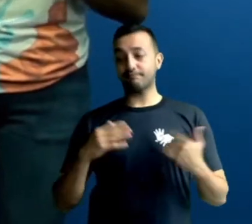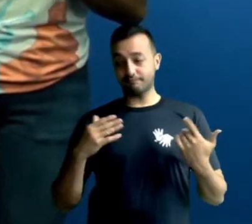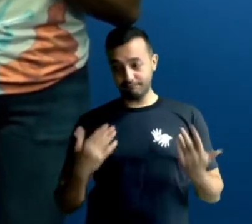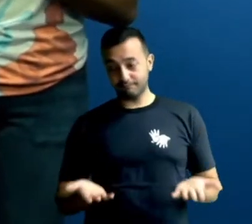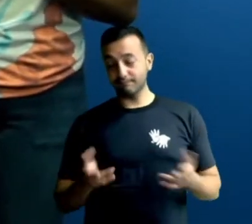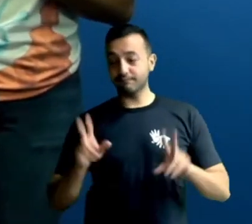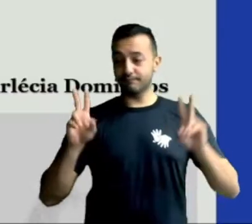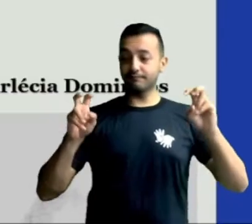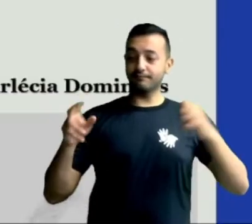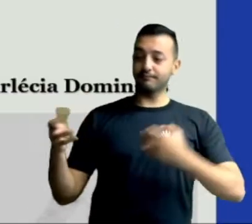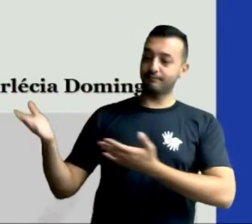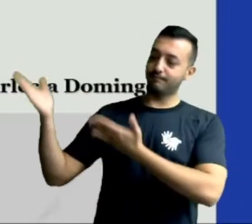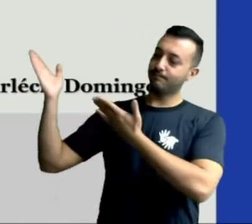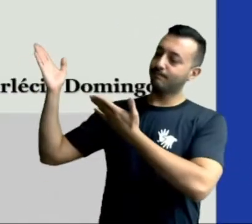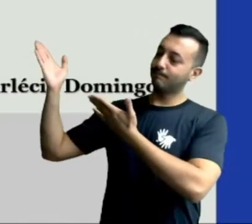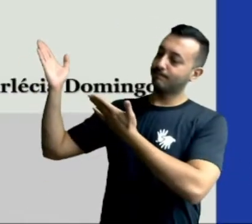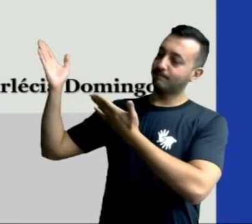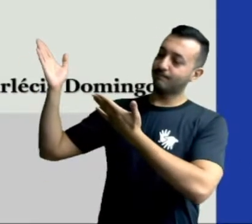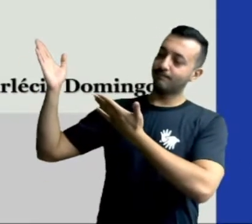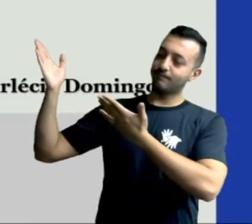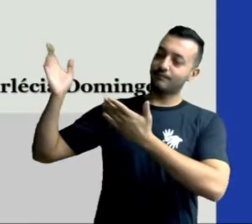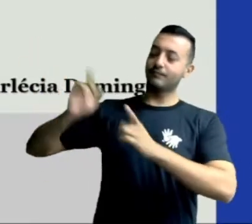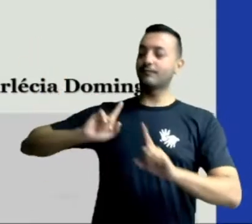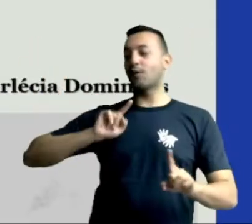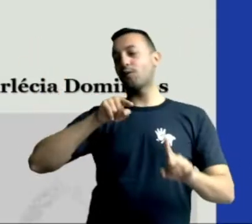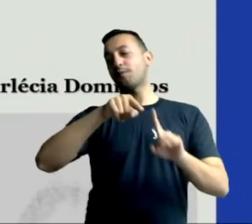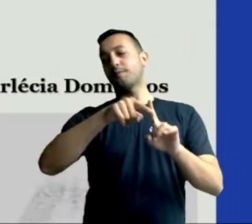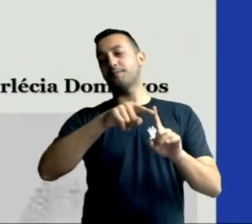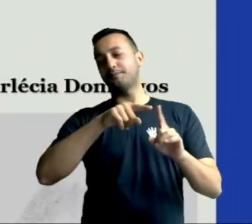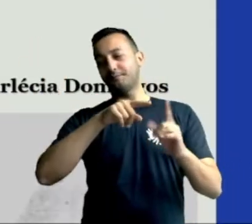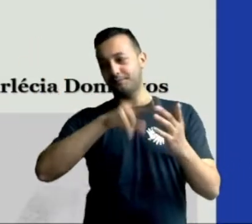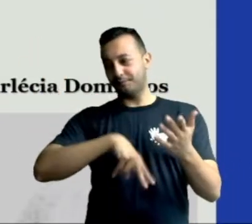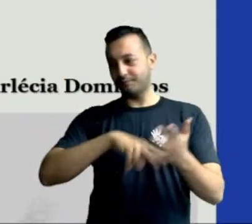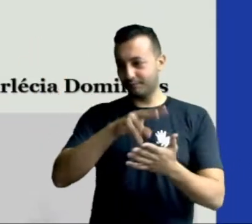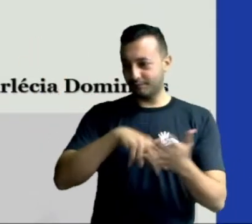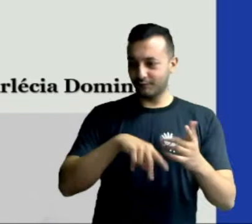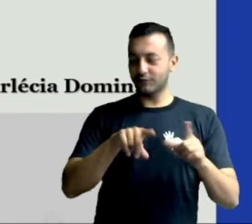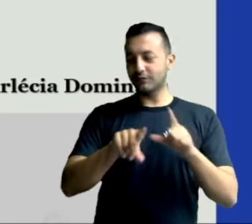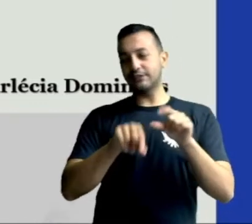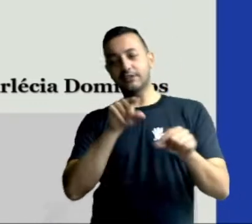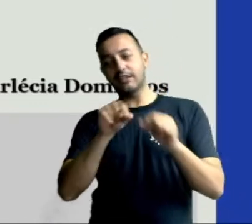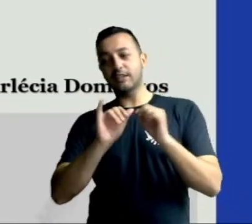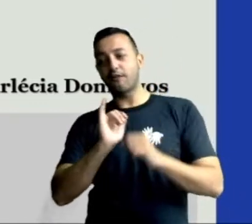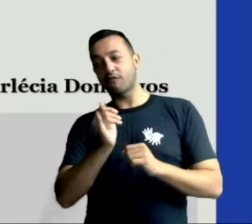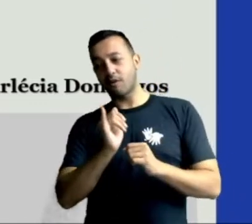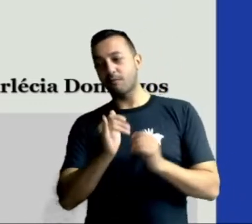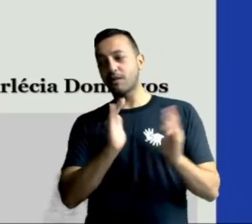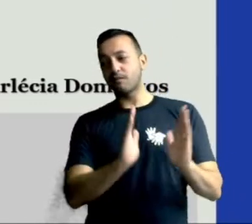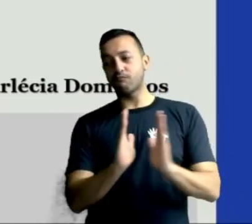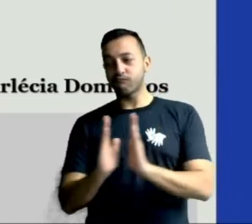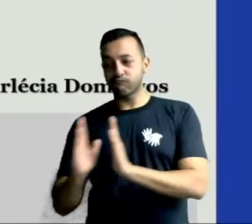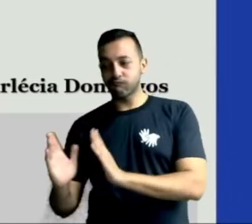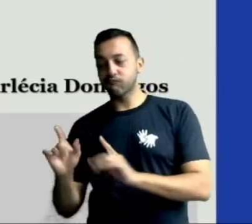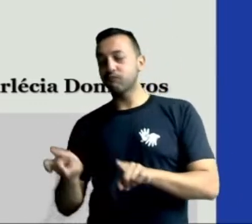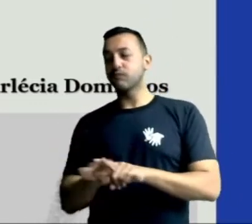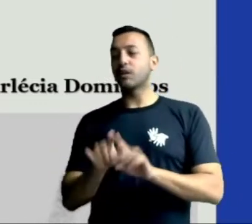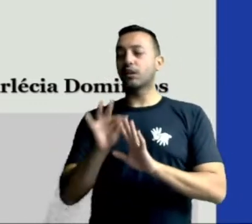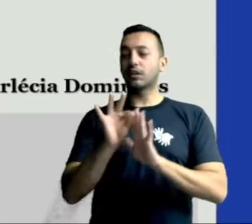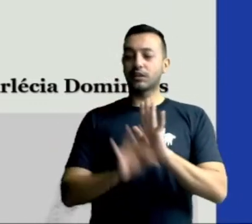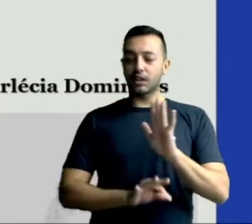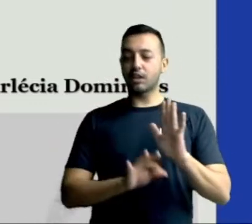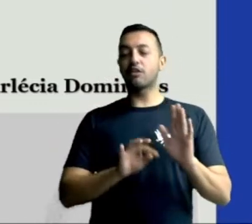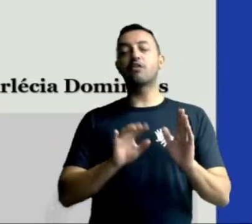amores, tema é este. Finalidade da leitura, seleção de informações e produção de textos de apoio